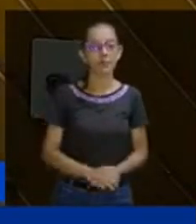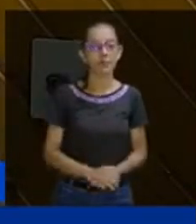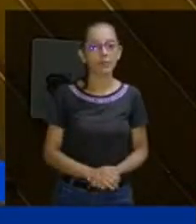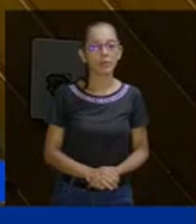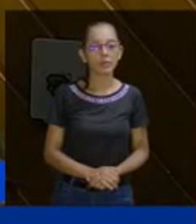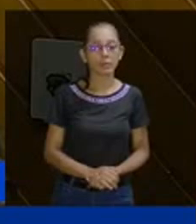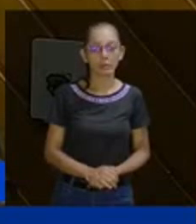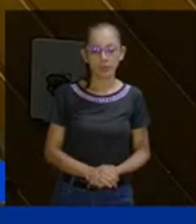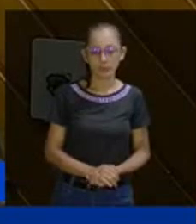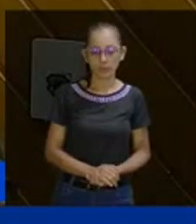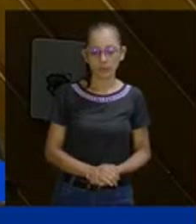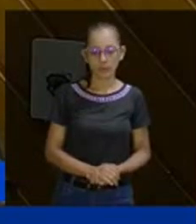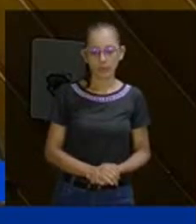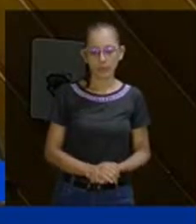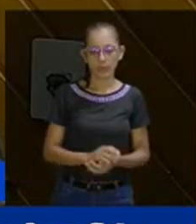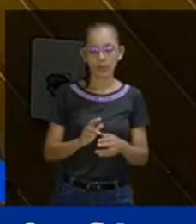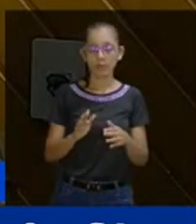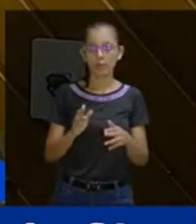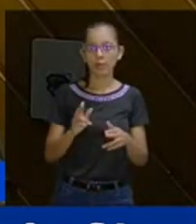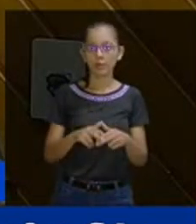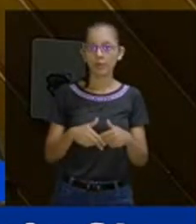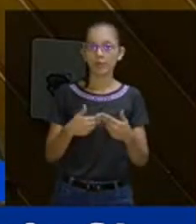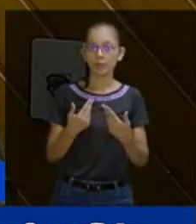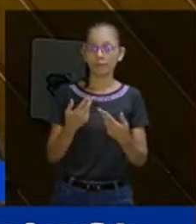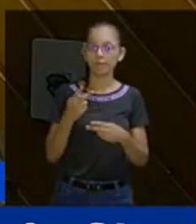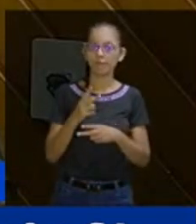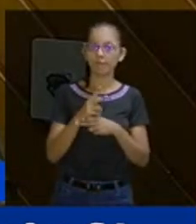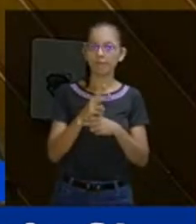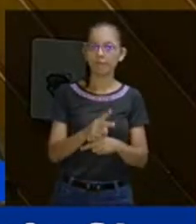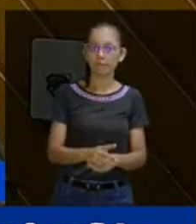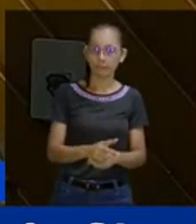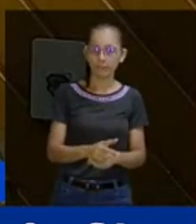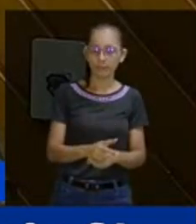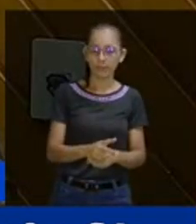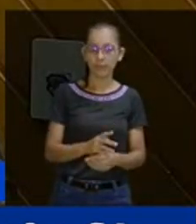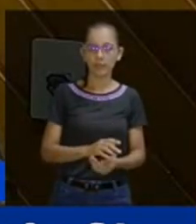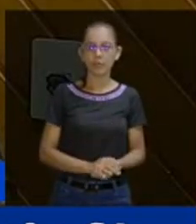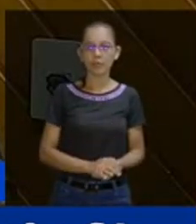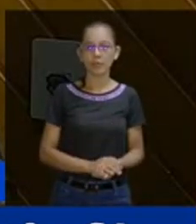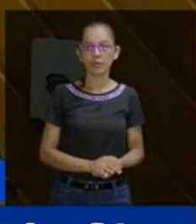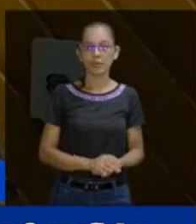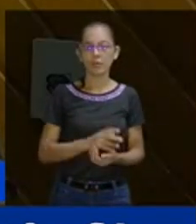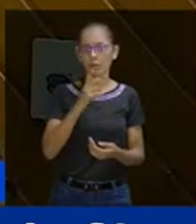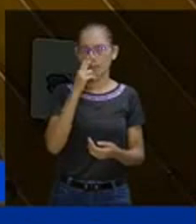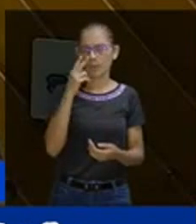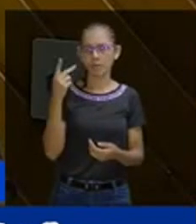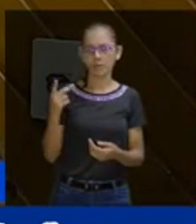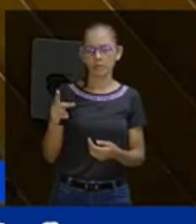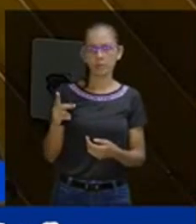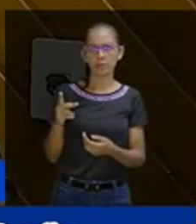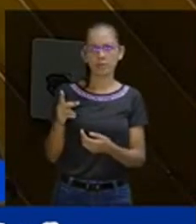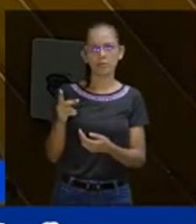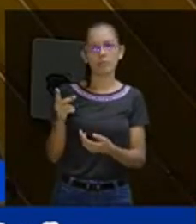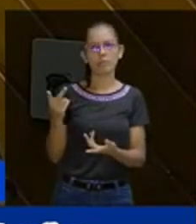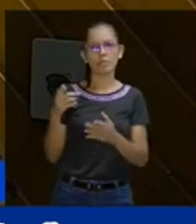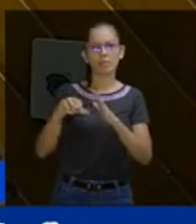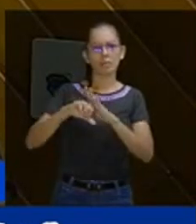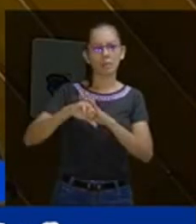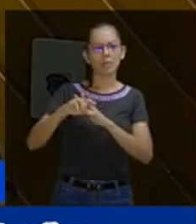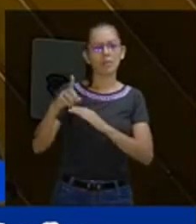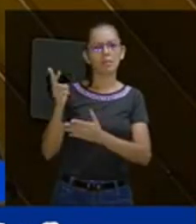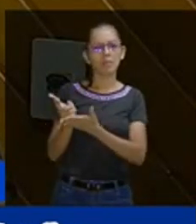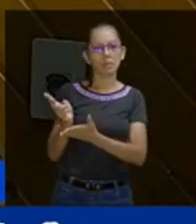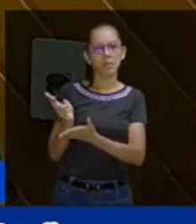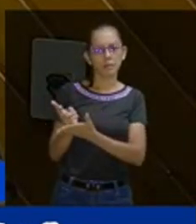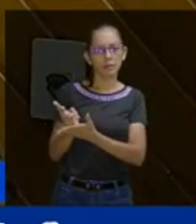é imperativo que essa proteção não se transforme em um mecanismo de imunidade que possa beneficiar criminosos,